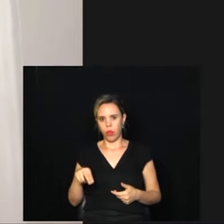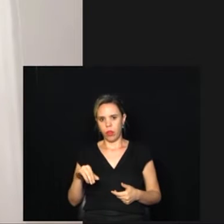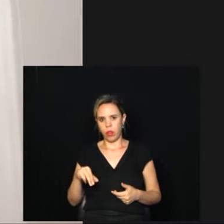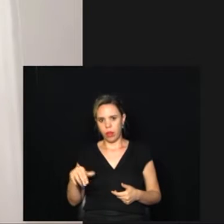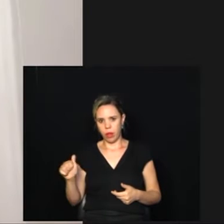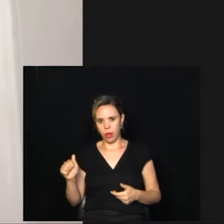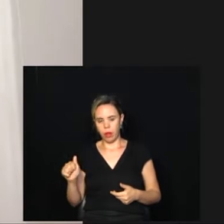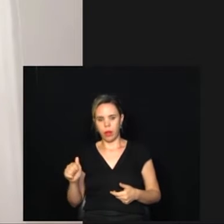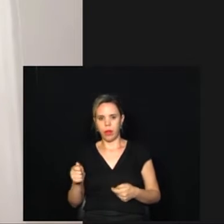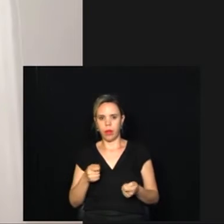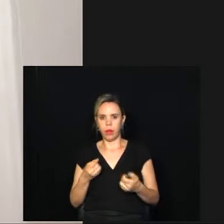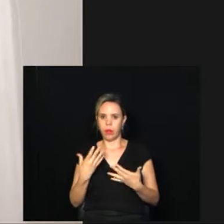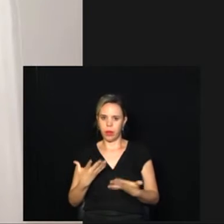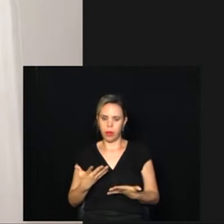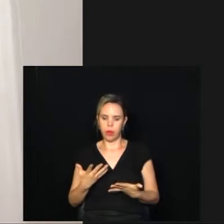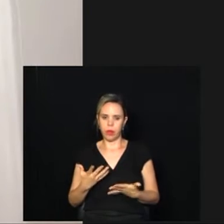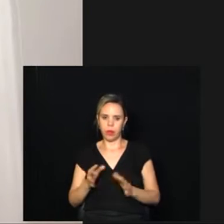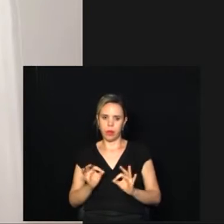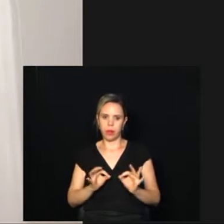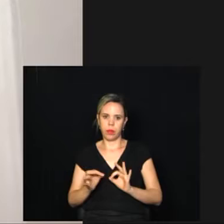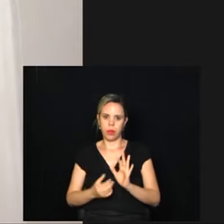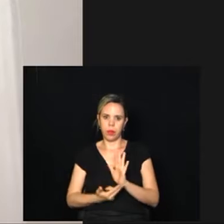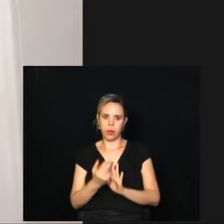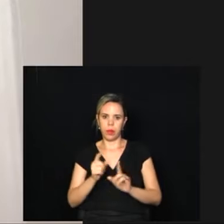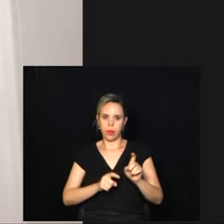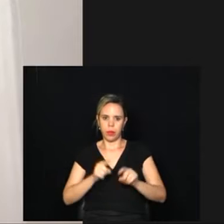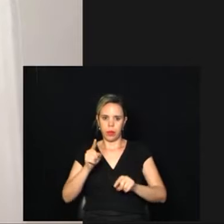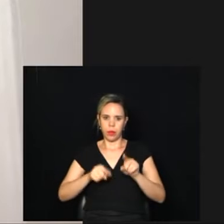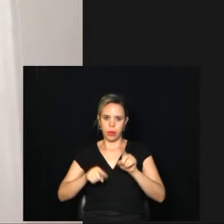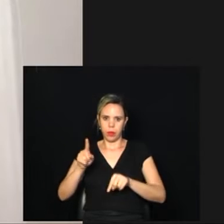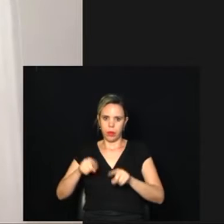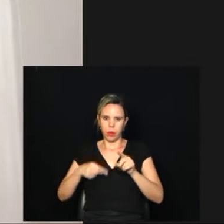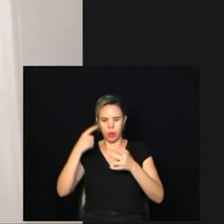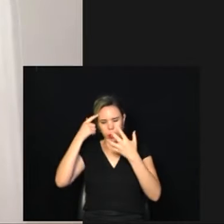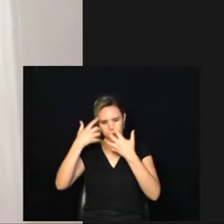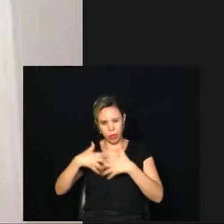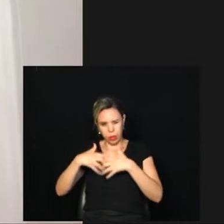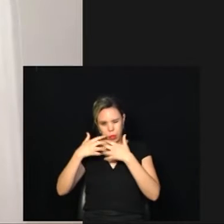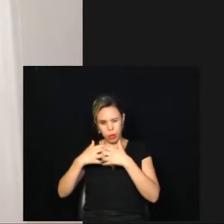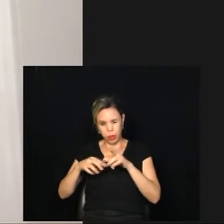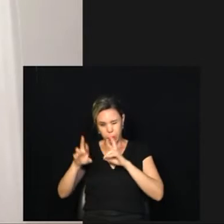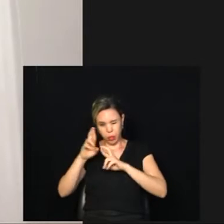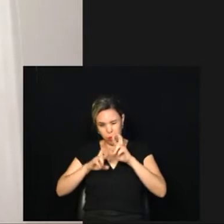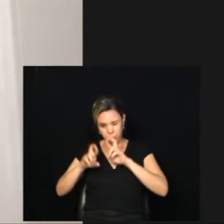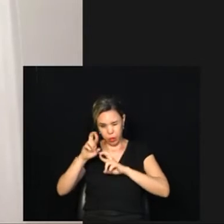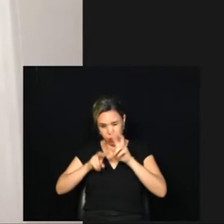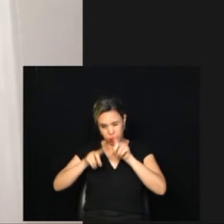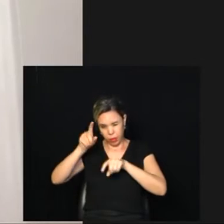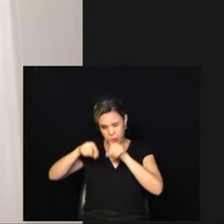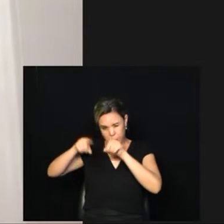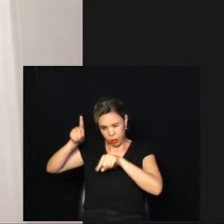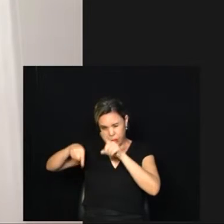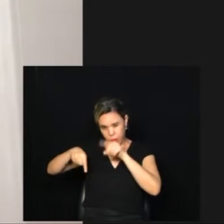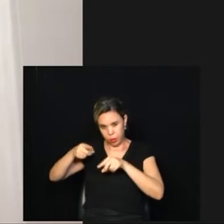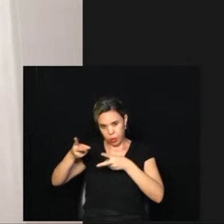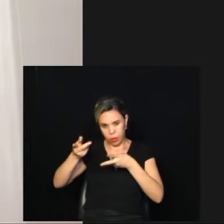ficar bem. E ele desenhou para mim um gráfico, Gabriel, e eu sou muito racional a analisar gráfico, né? E ele falou, olha, se você conseguir tomar um